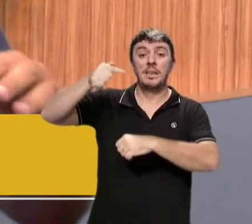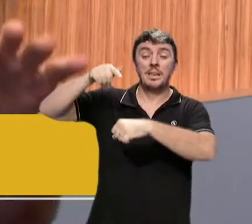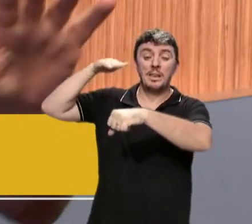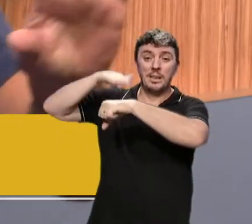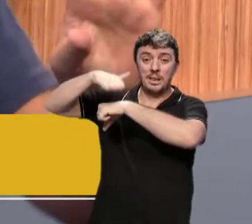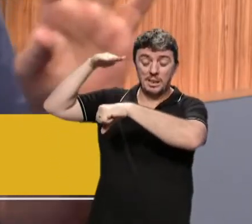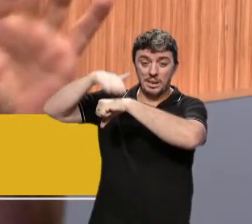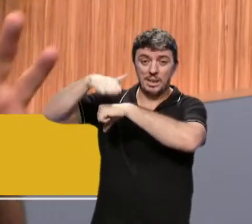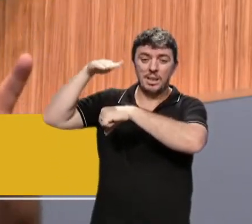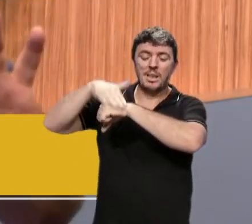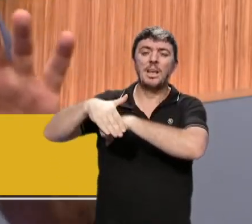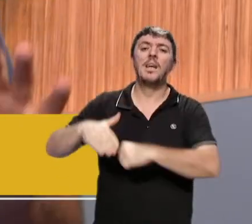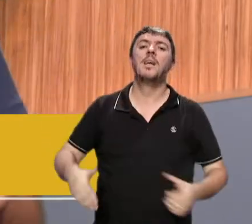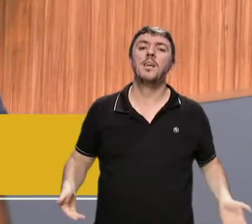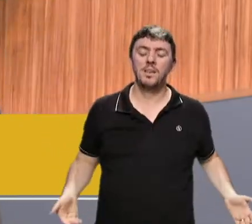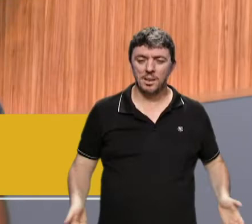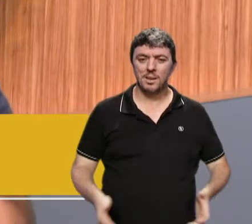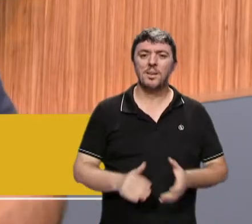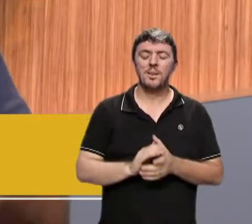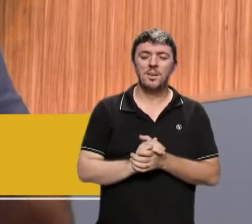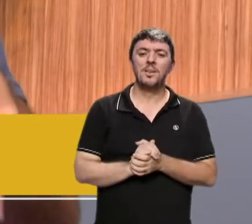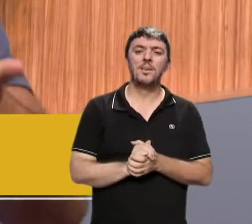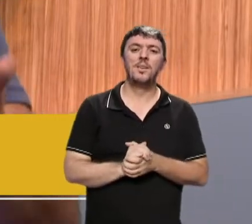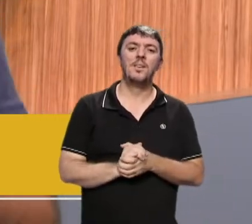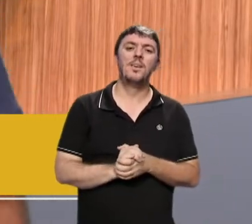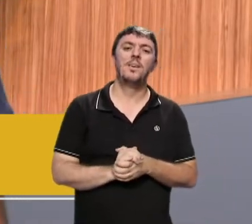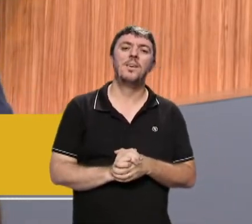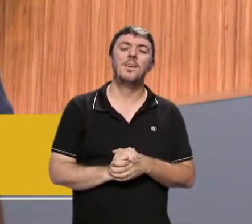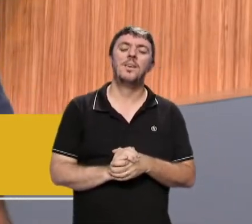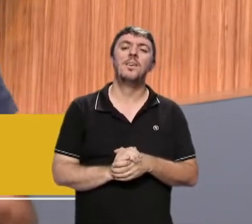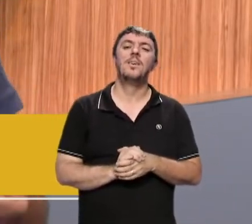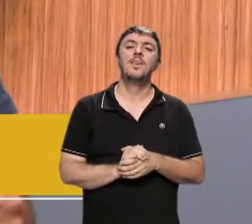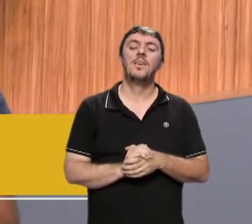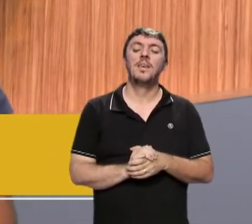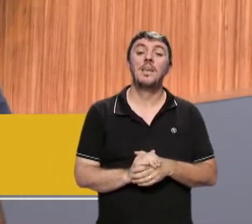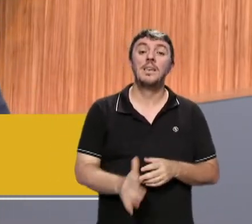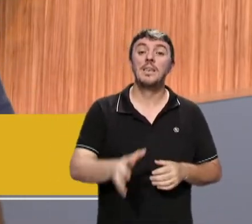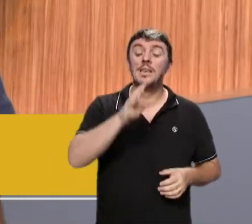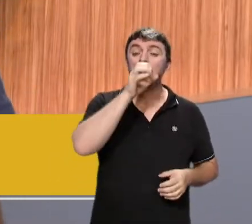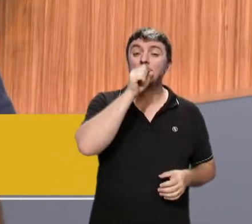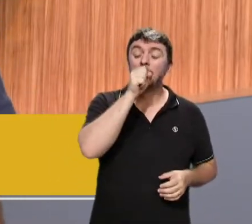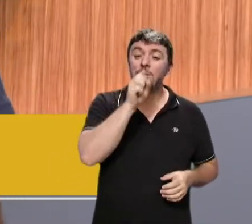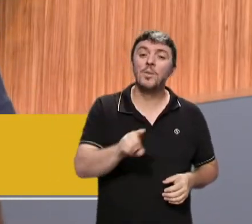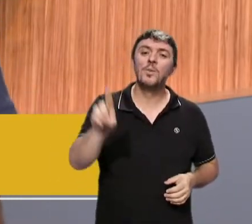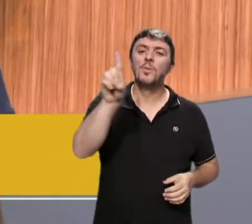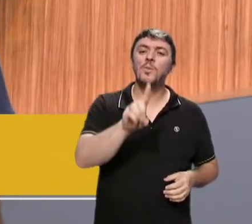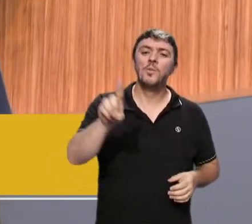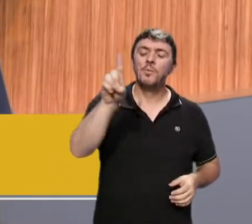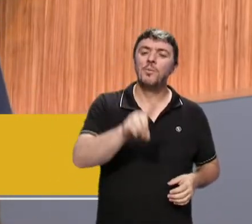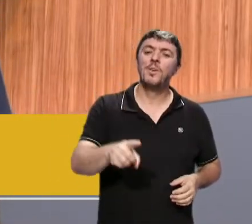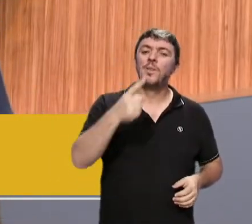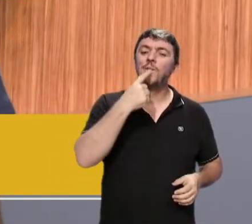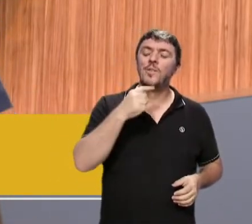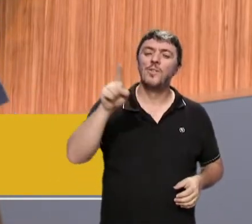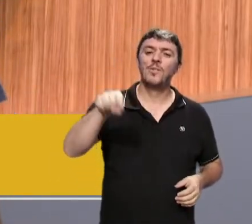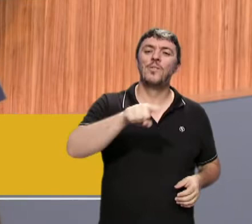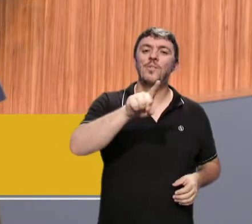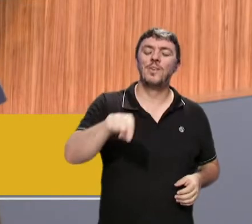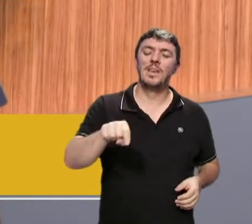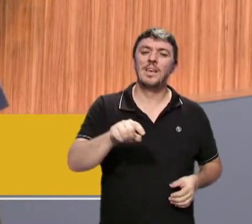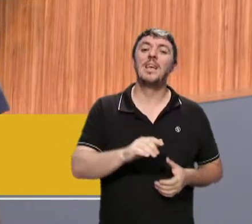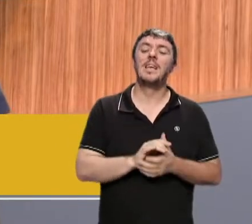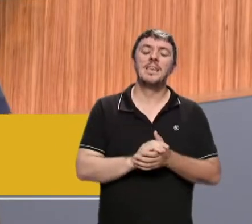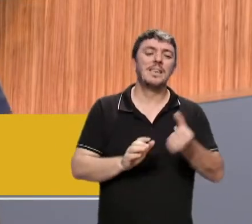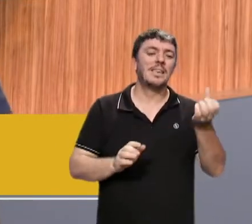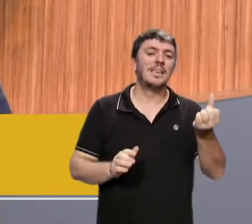quem está lá dentro ainda tem um tempo para poder se movimentar para sair, e aos sábados, domingos e feriados, das 6h30 da manhã às 6 horas